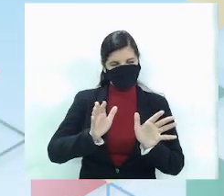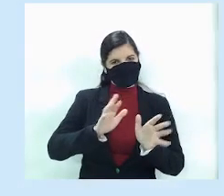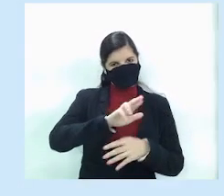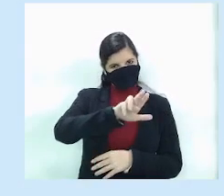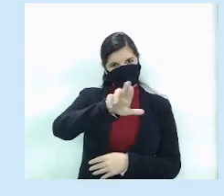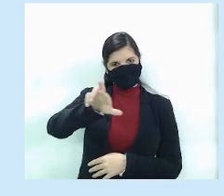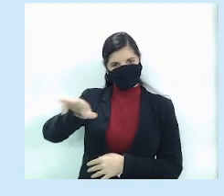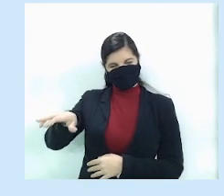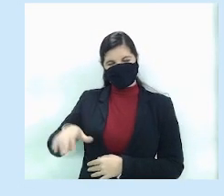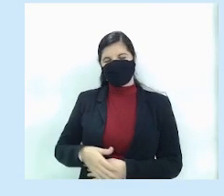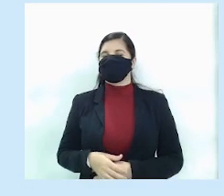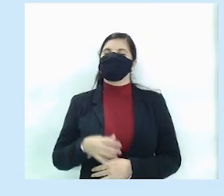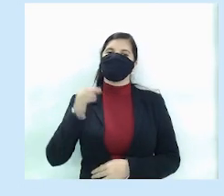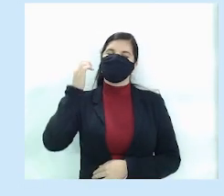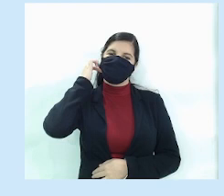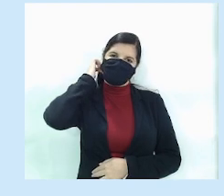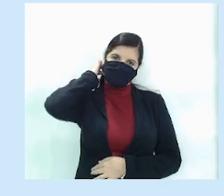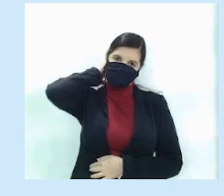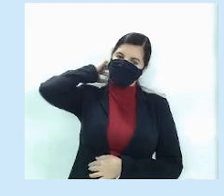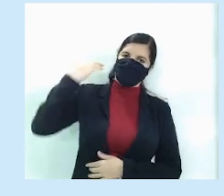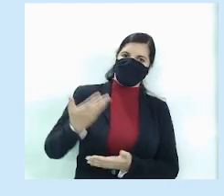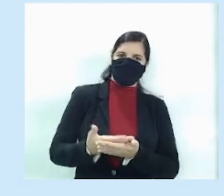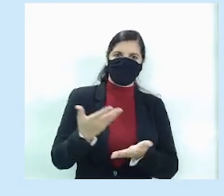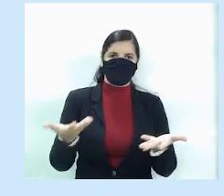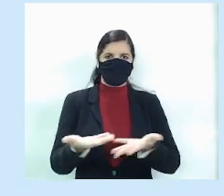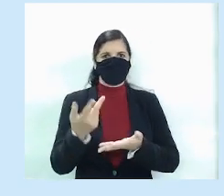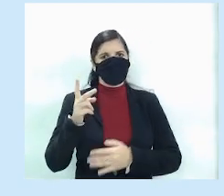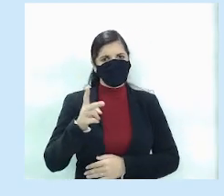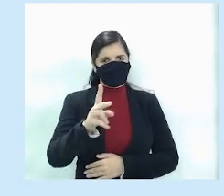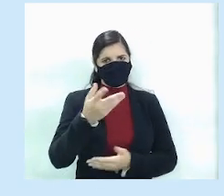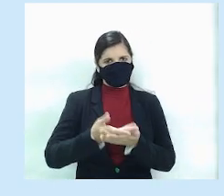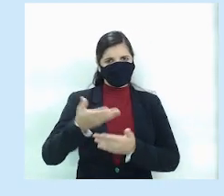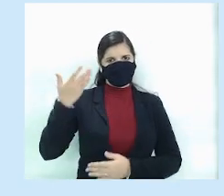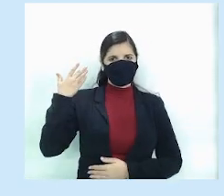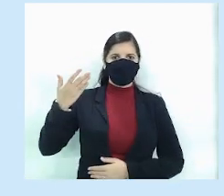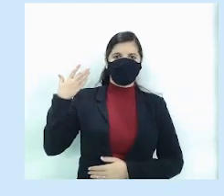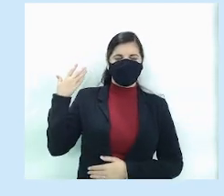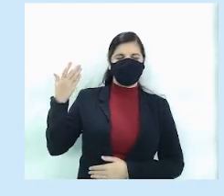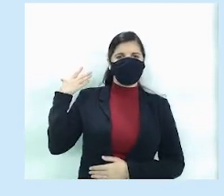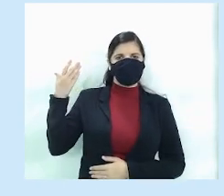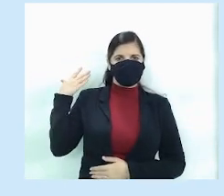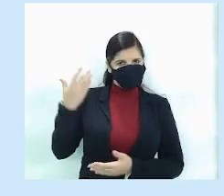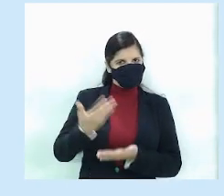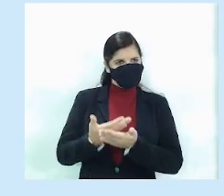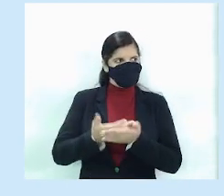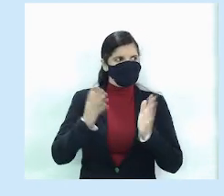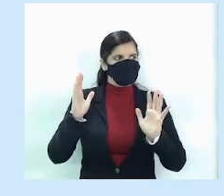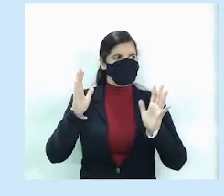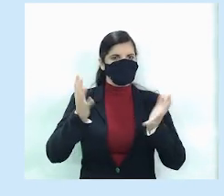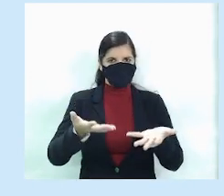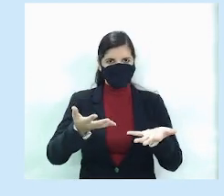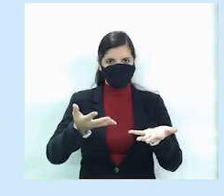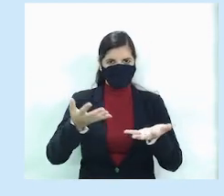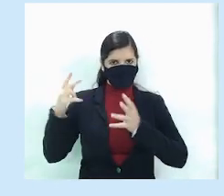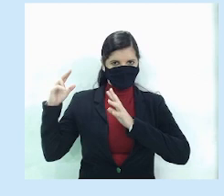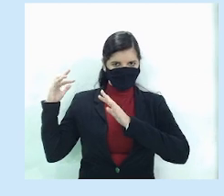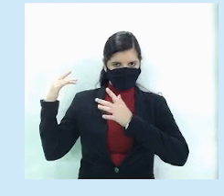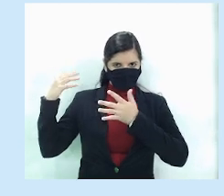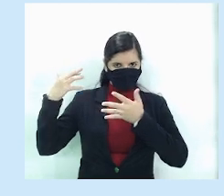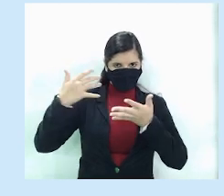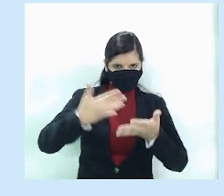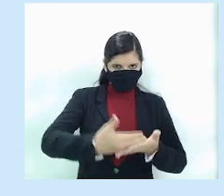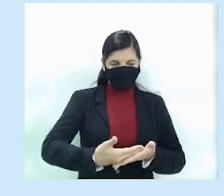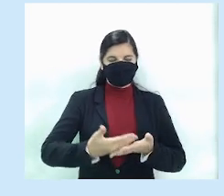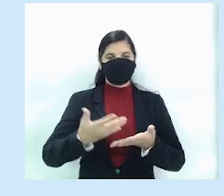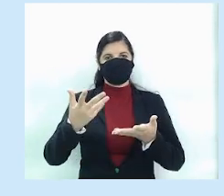Bom, a aula de hoje é uma continuidade de algumas aulas que nós já estamos estudando essa temática, tá certo? Então hoje a